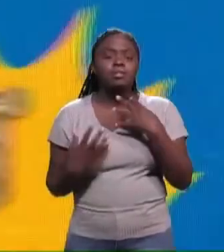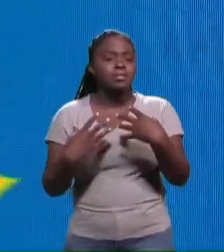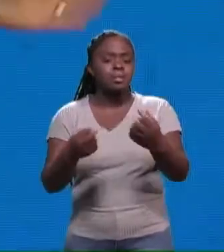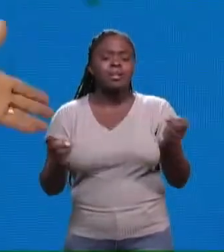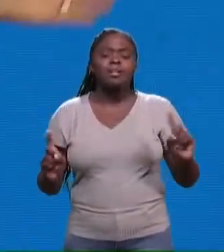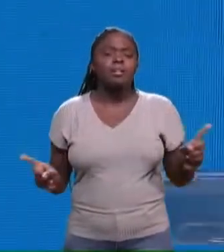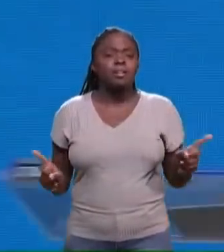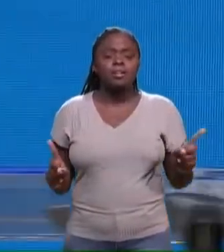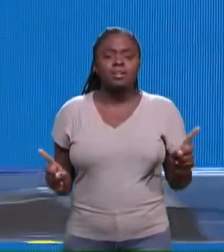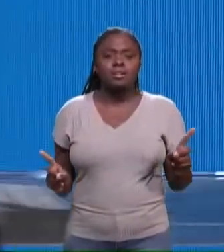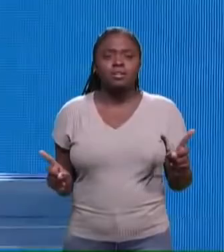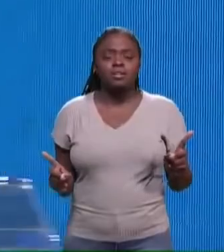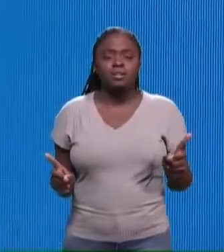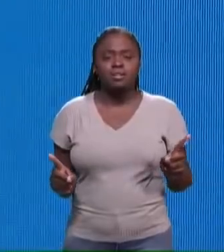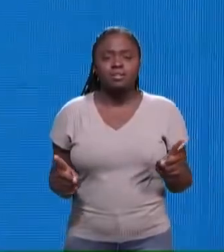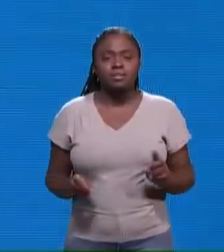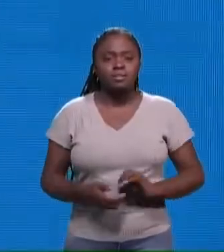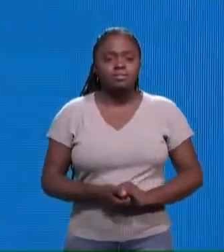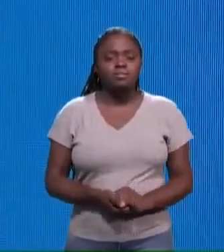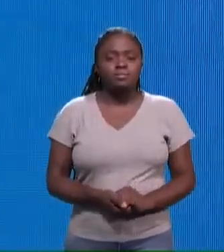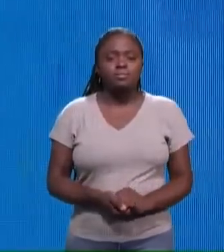não aceitamos isso.